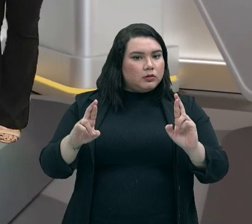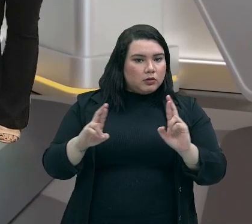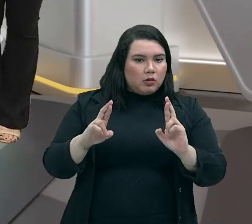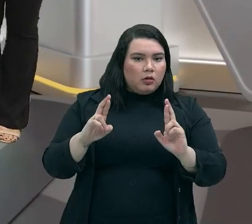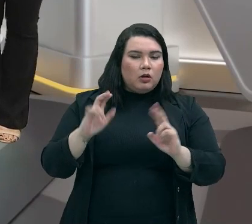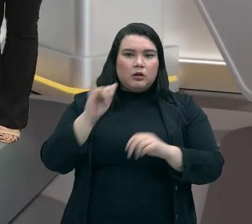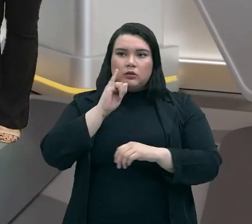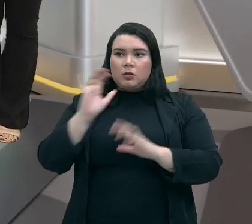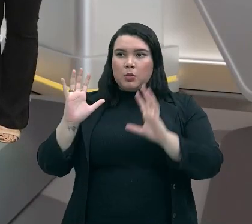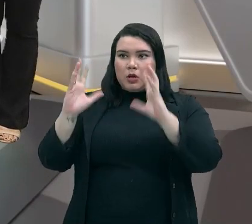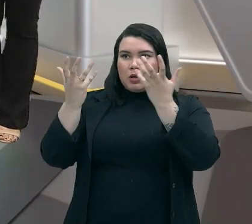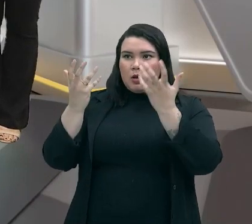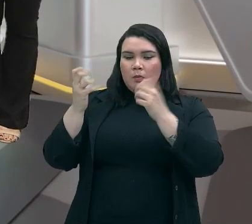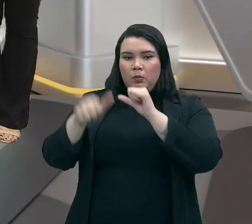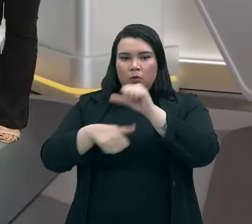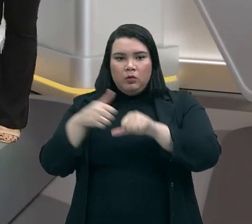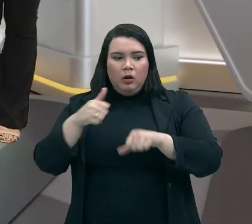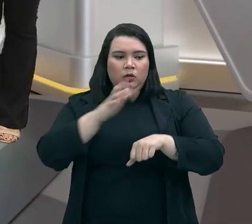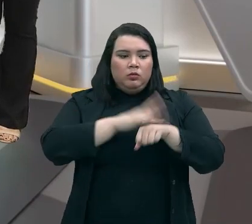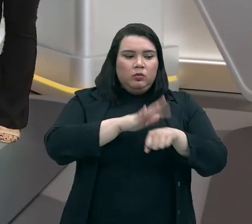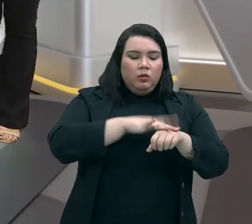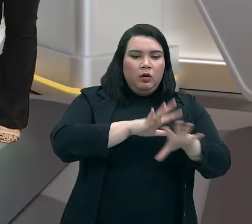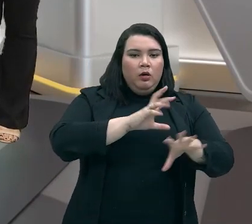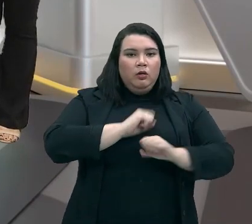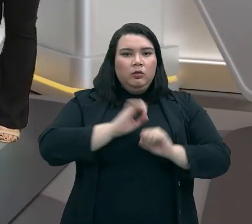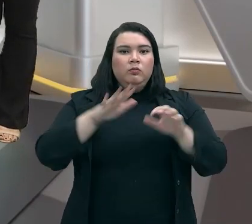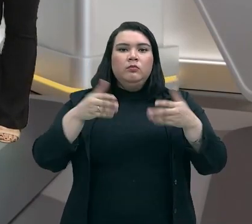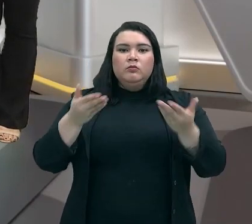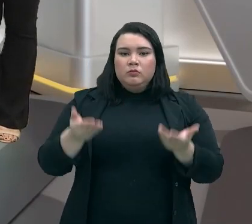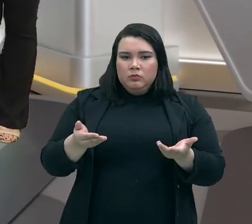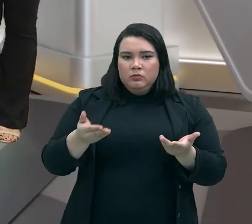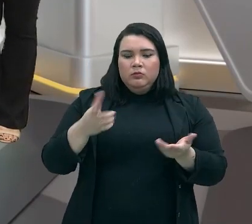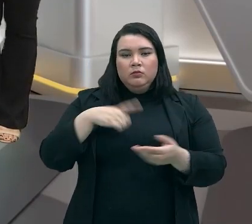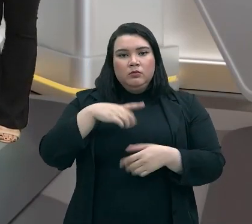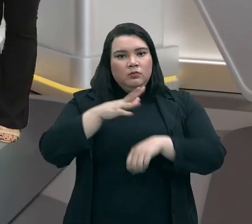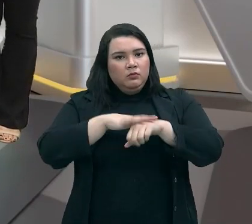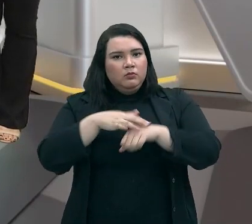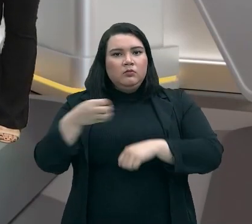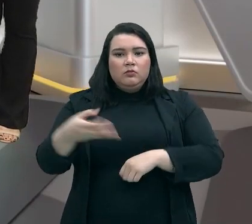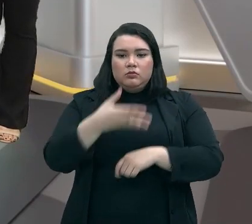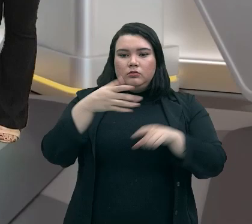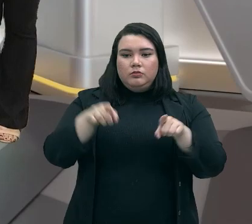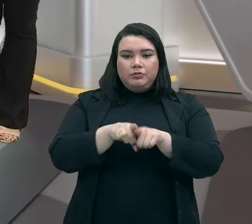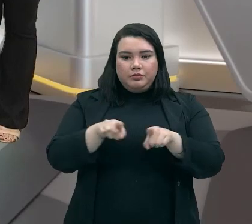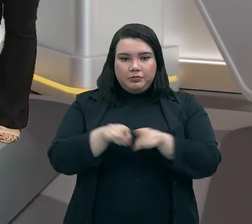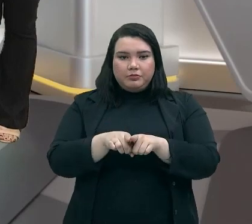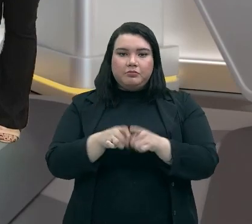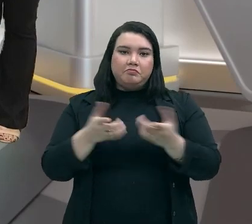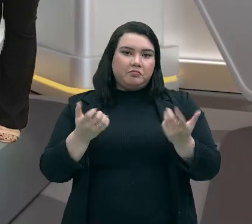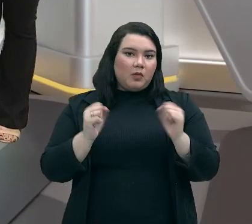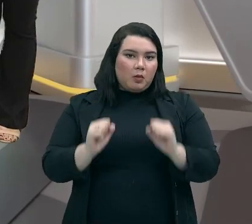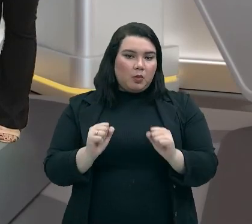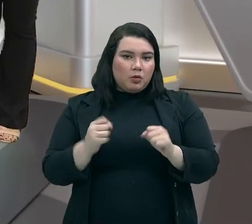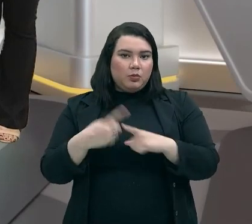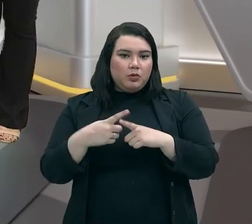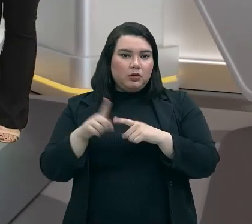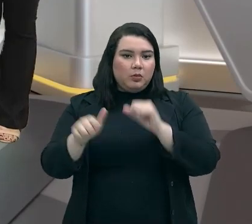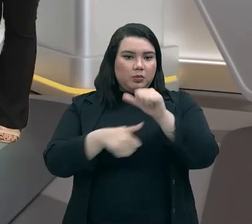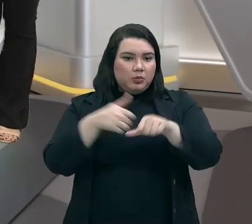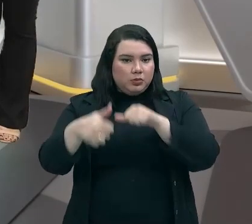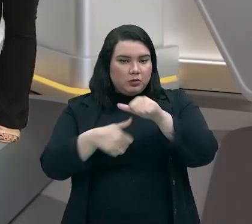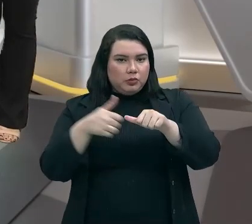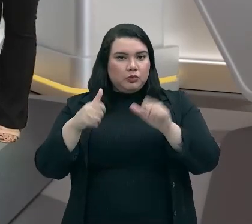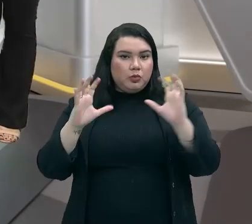mudando o clima, que doenças a gente consegue observar e que doenças novas até podem surgir, né, por conta dessas